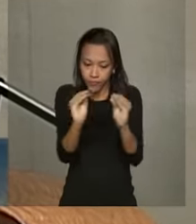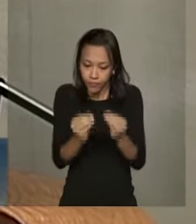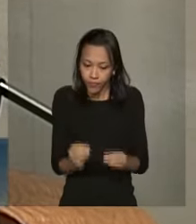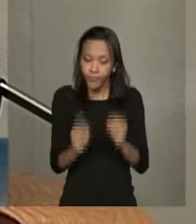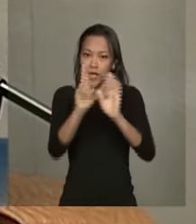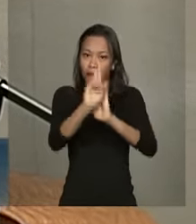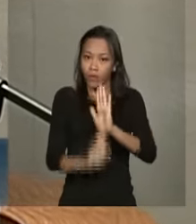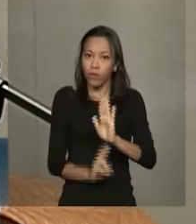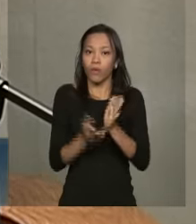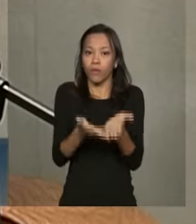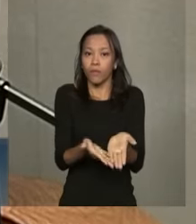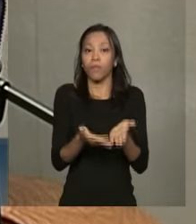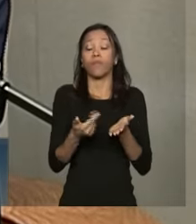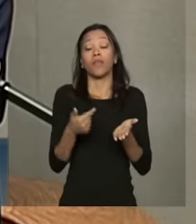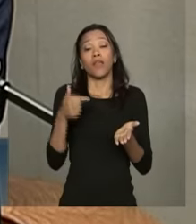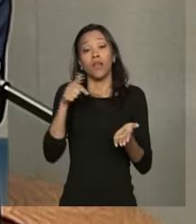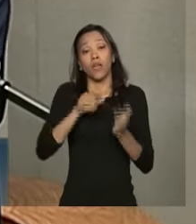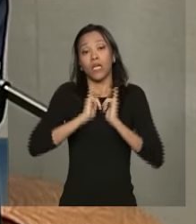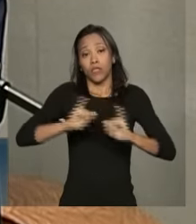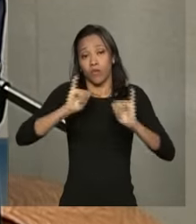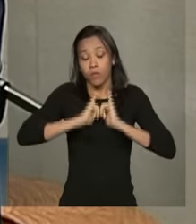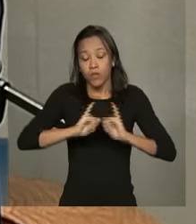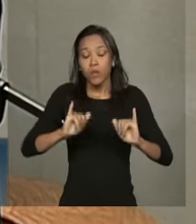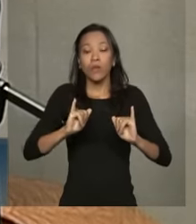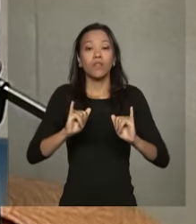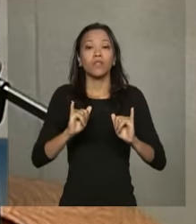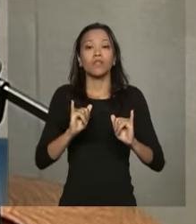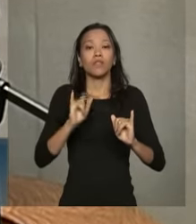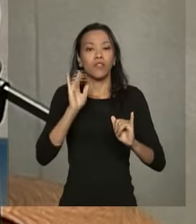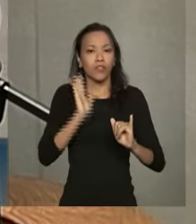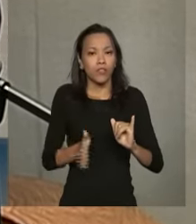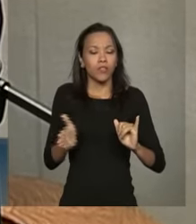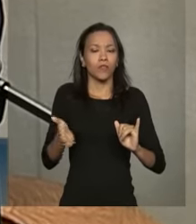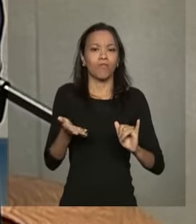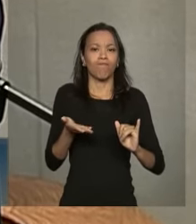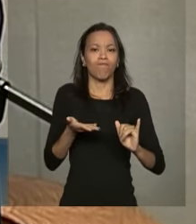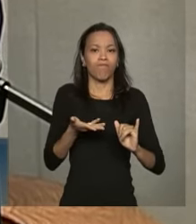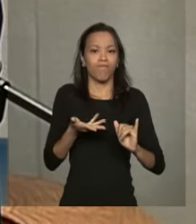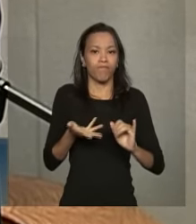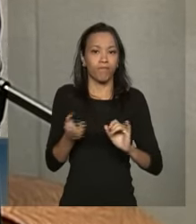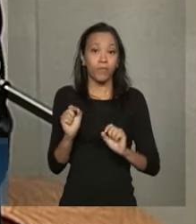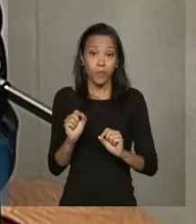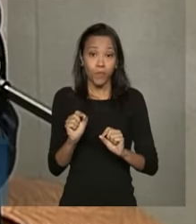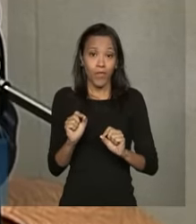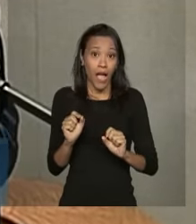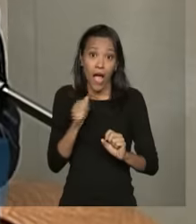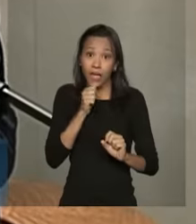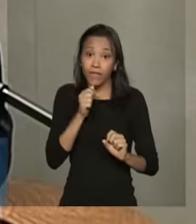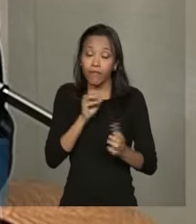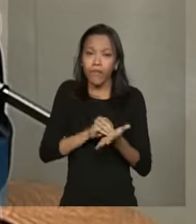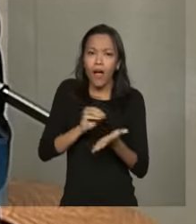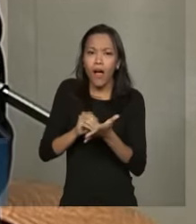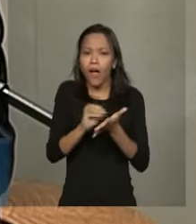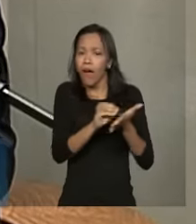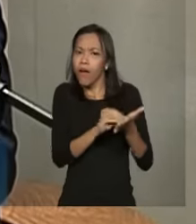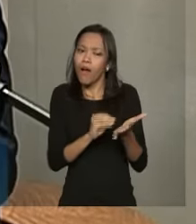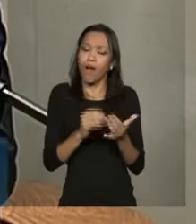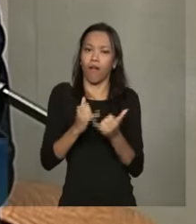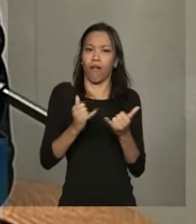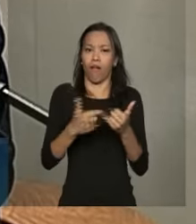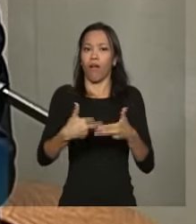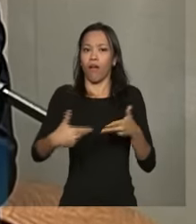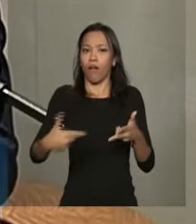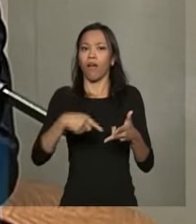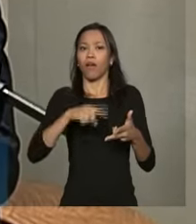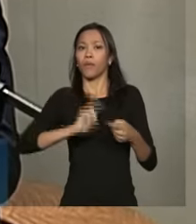relatórios as informações não foram e consolidadas eh porque em em vários dessas